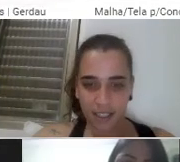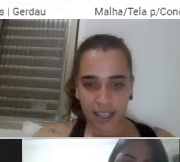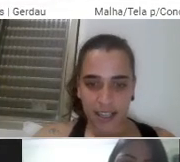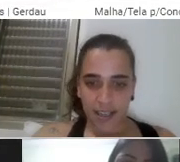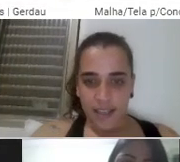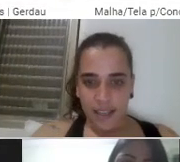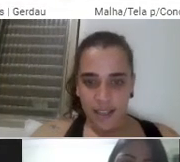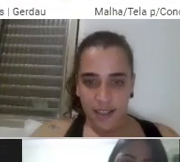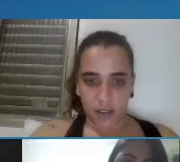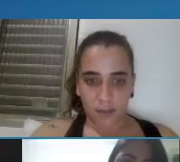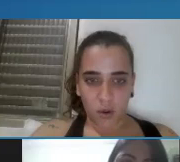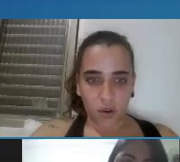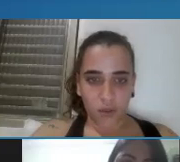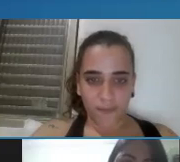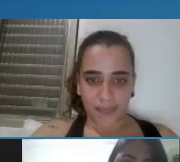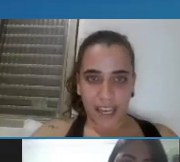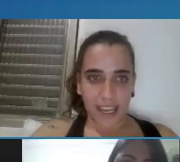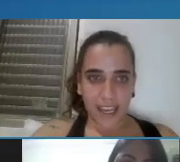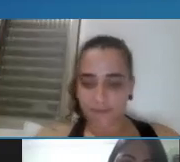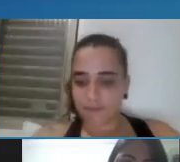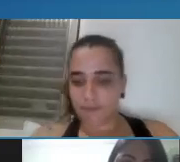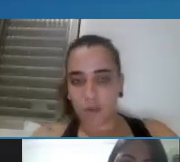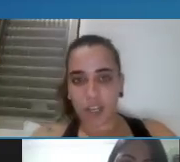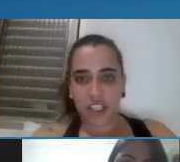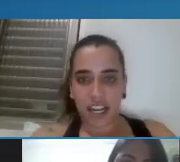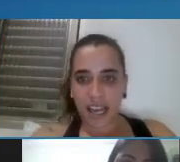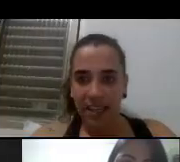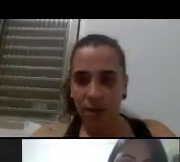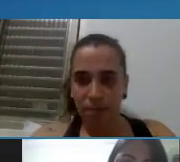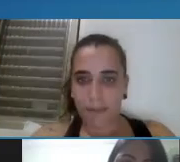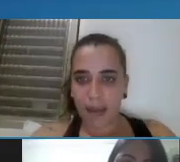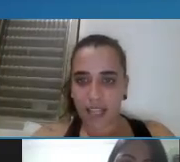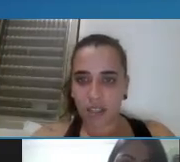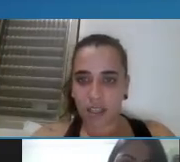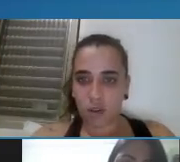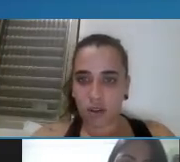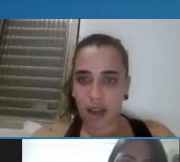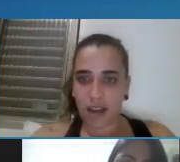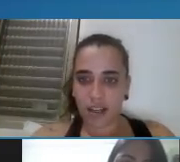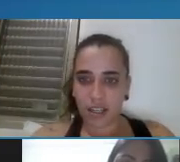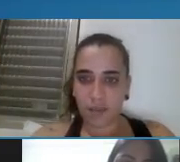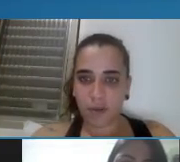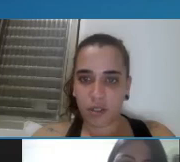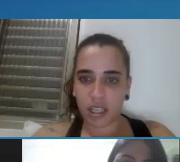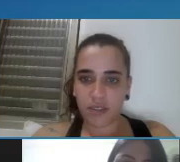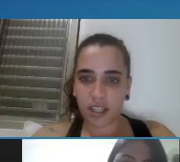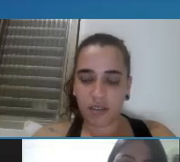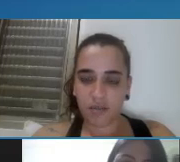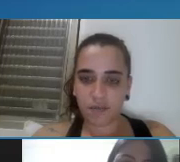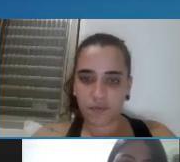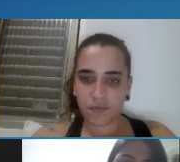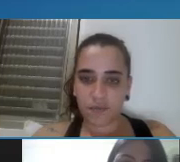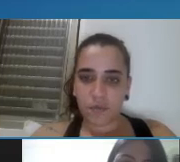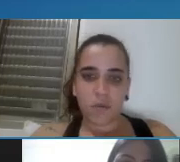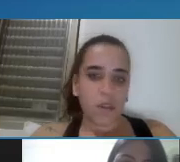demais. Então, demorou. O radier é isso, bem básico. Aqui eu coloquei um arranque aqui para vocês verem.